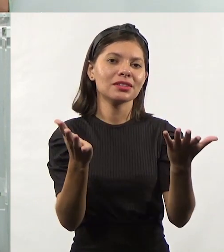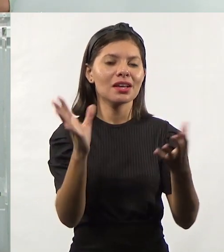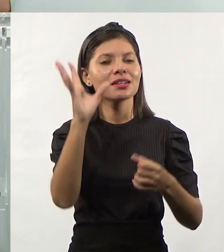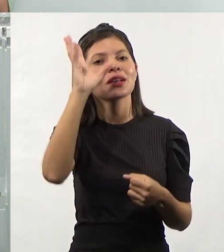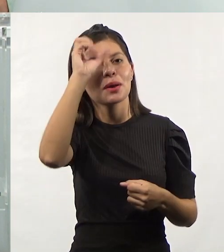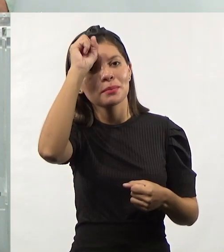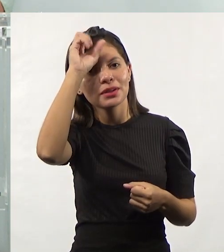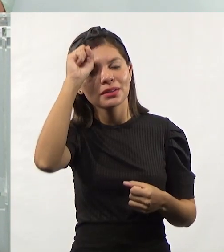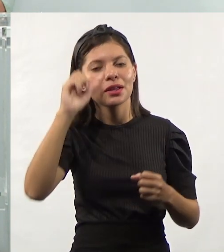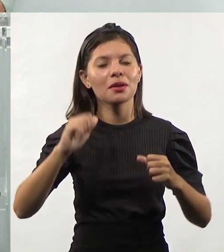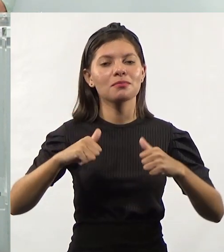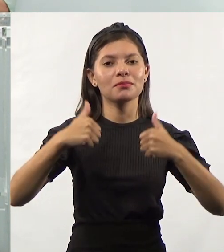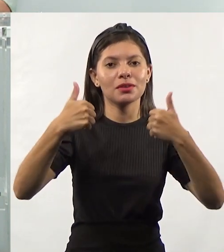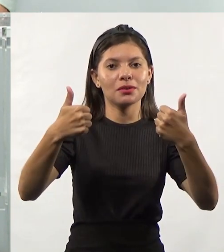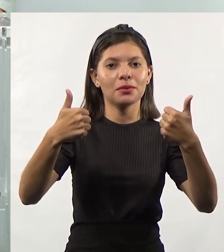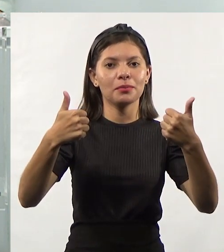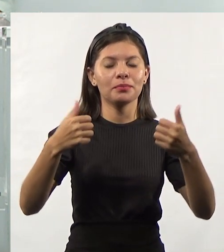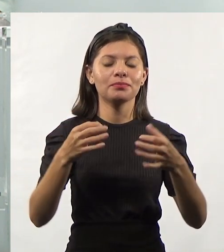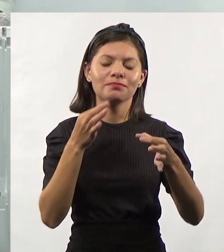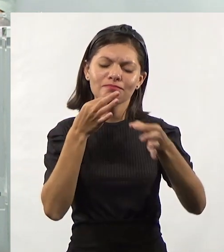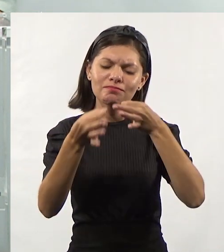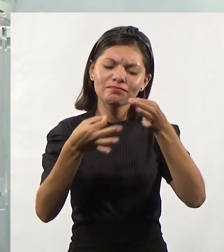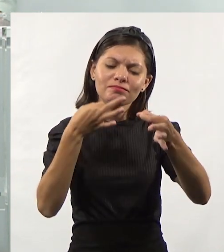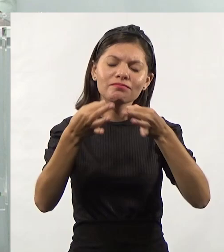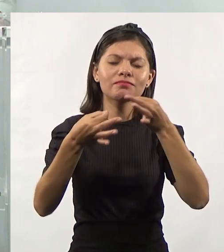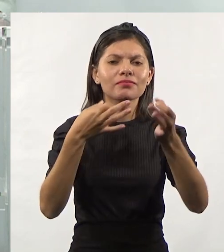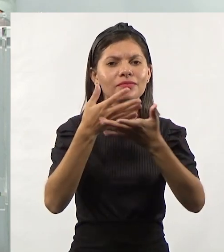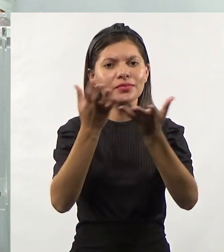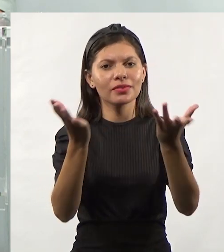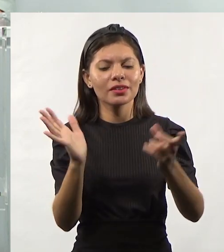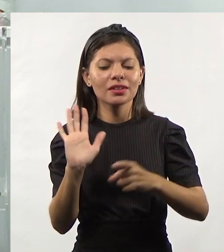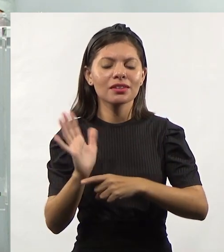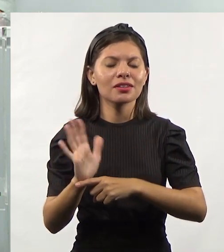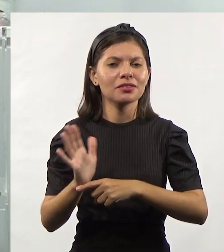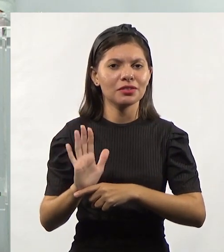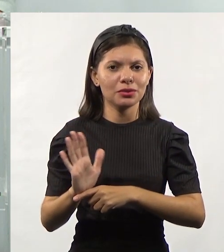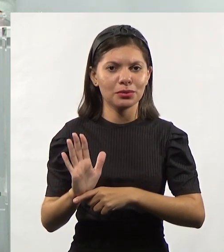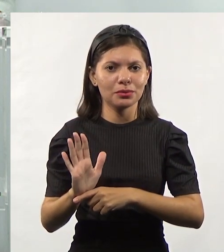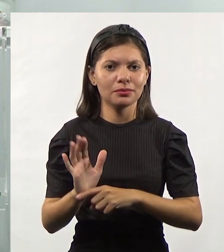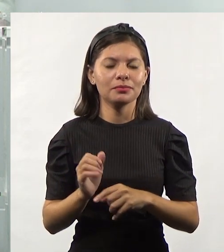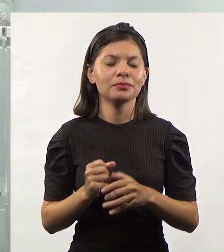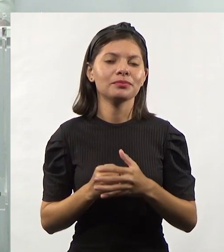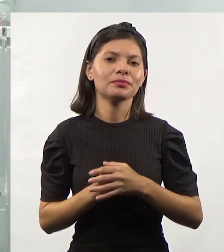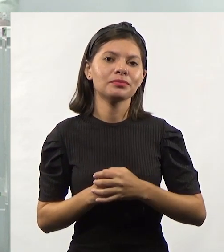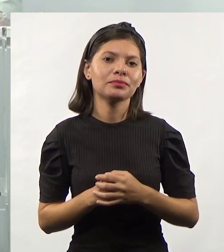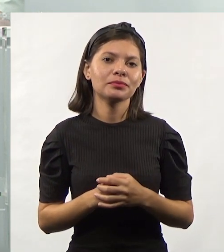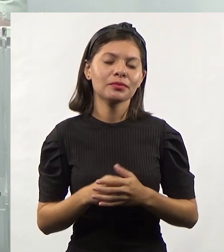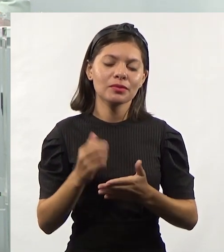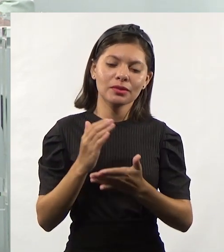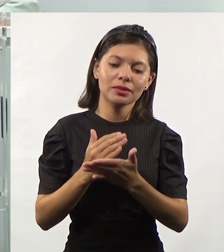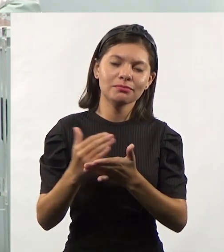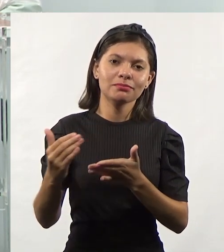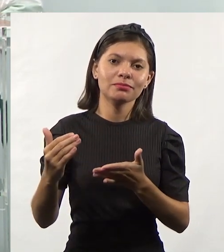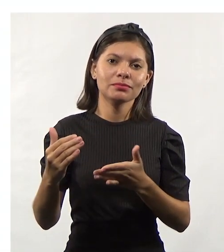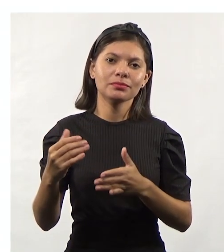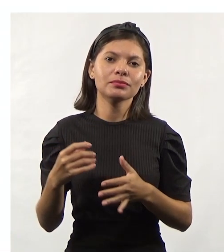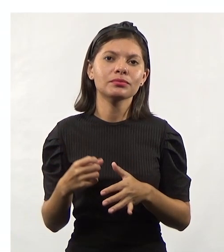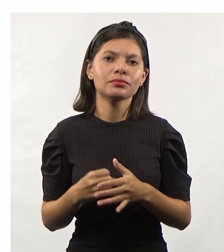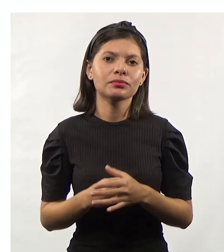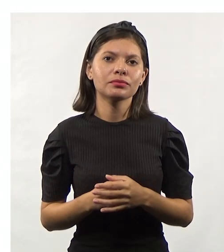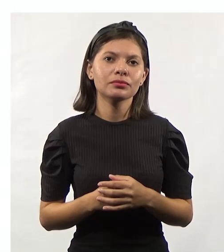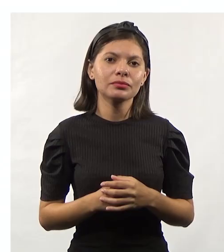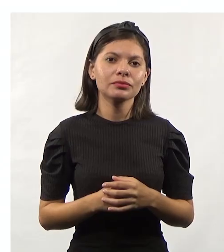essas ideias que a gente está trazendo aqui. Recomendo muito que vocês assistam, tá certo? Então vamos em